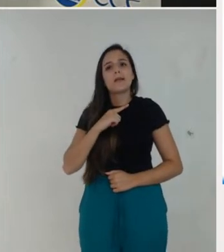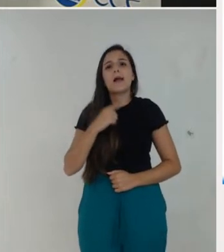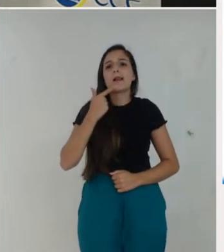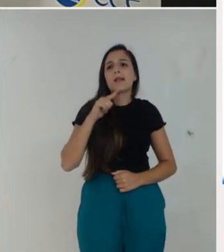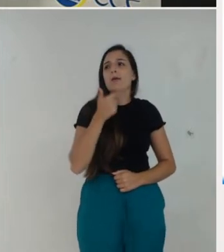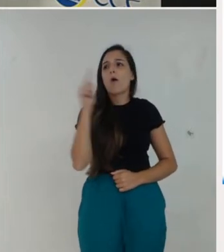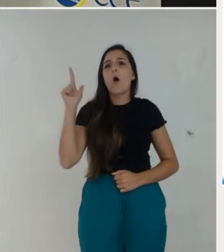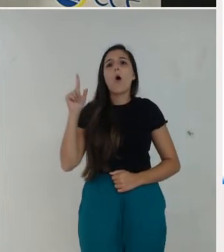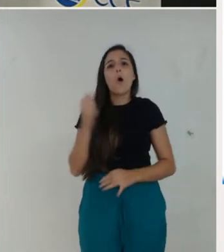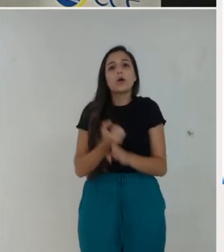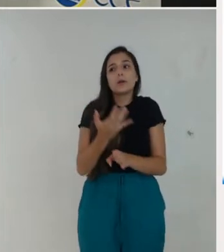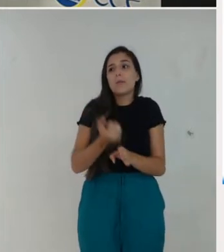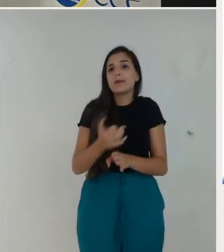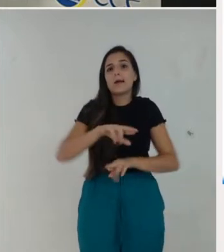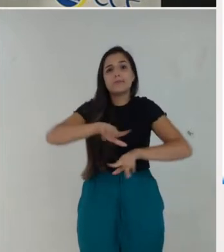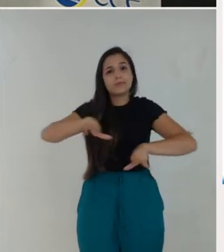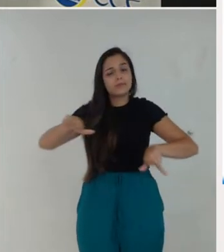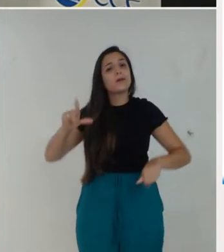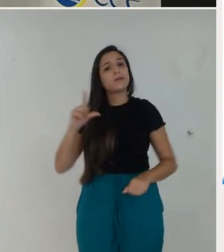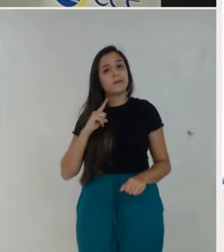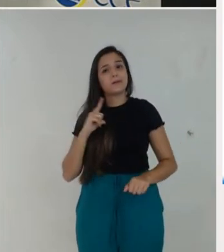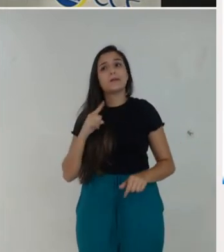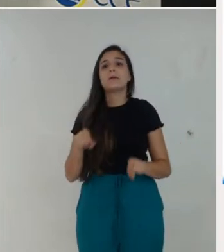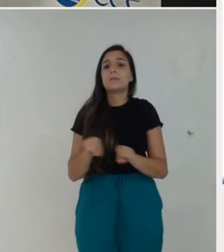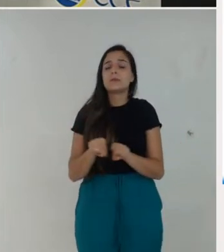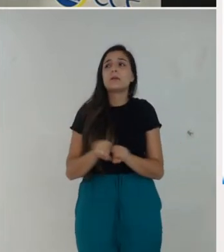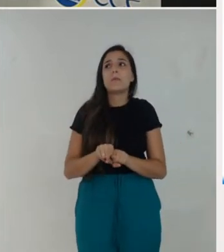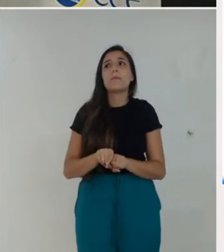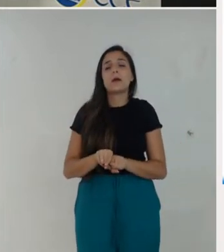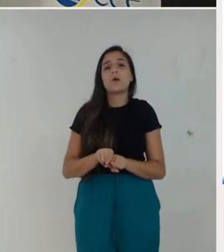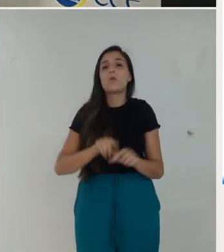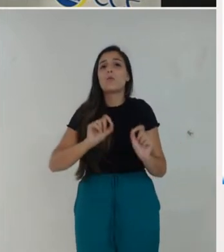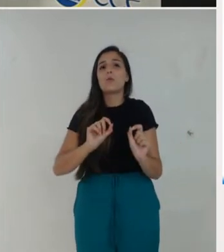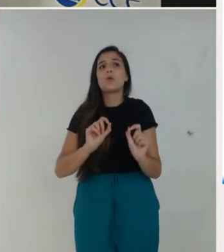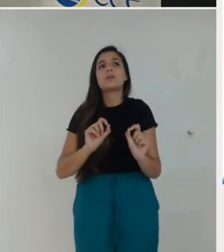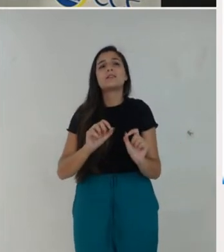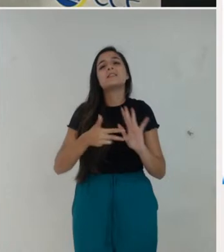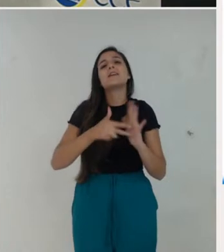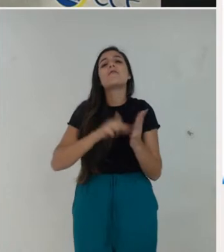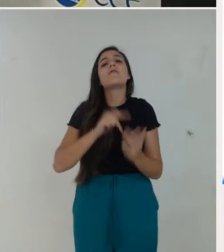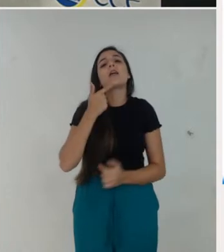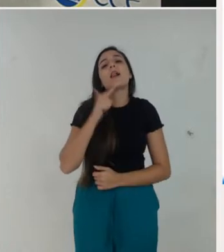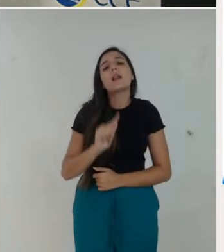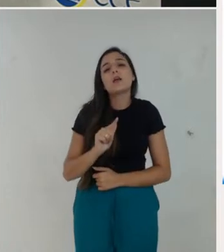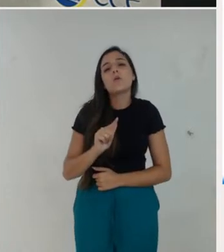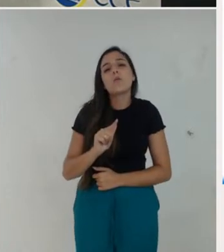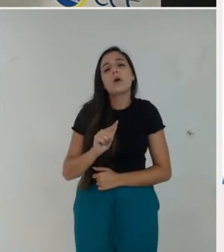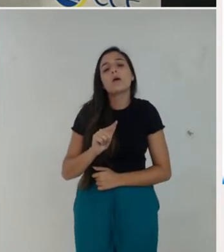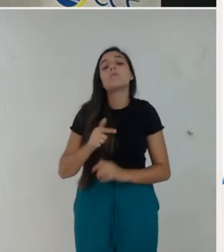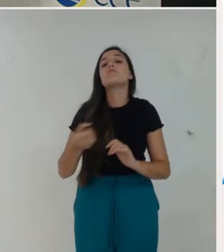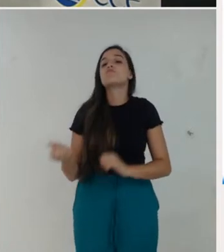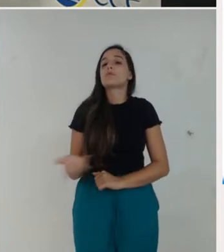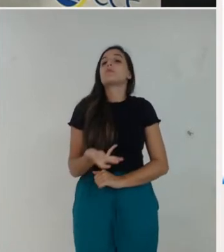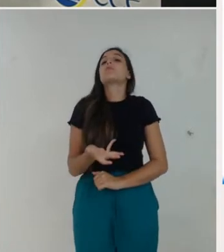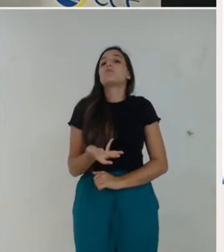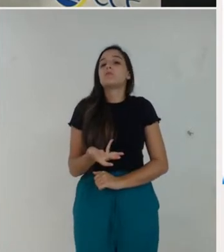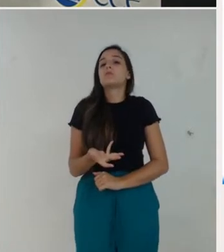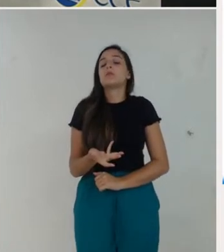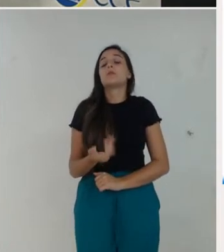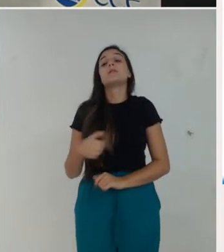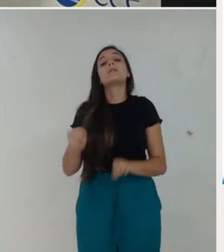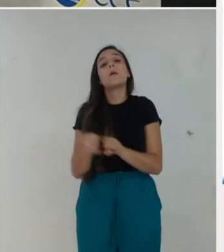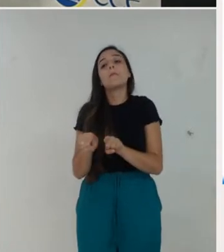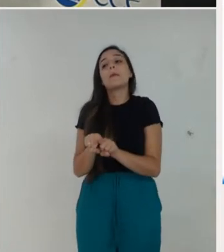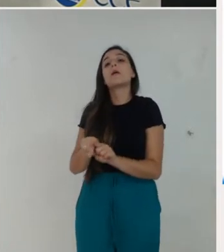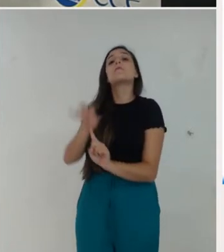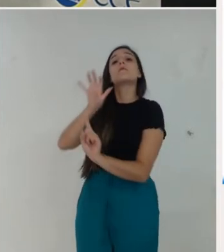modalidades e implicou inclusive numa redefinição do que é uma língua, A gente também tem esse